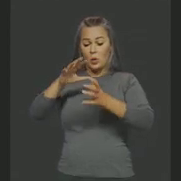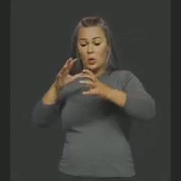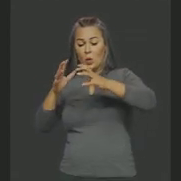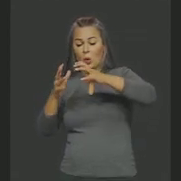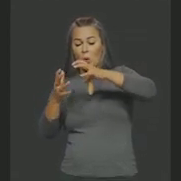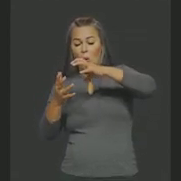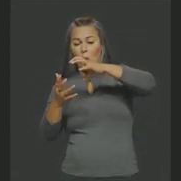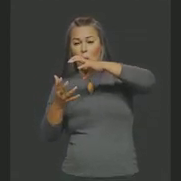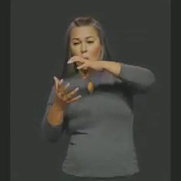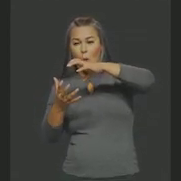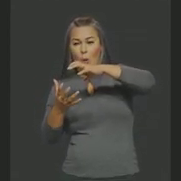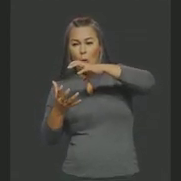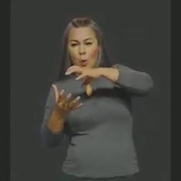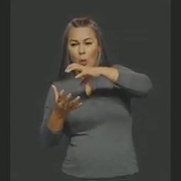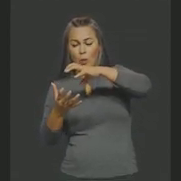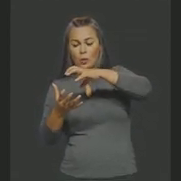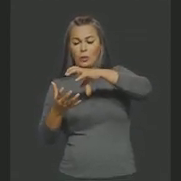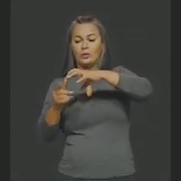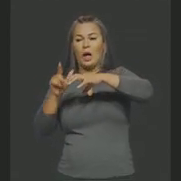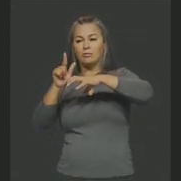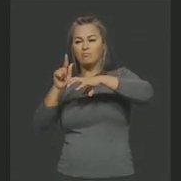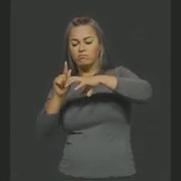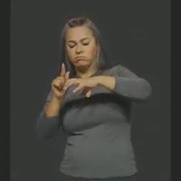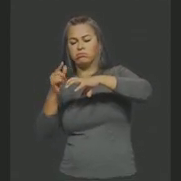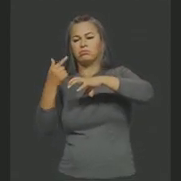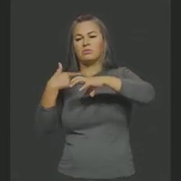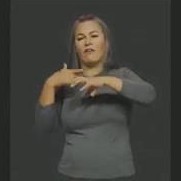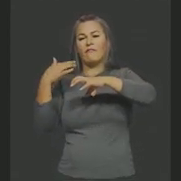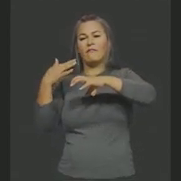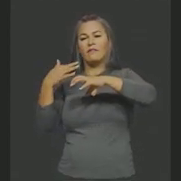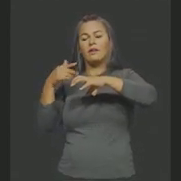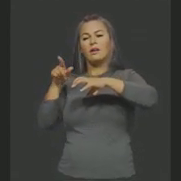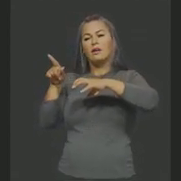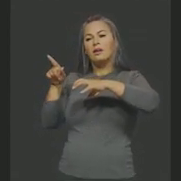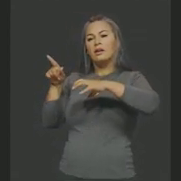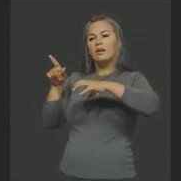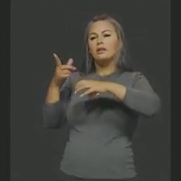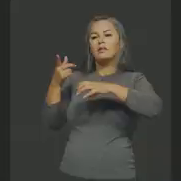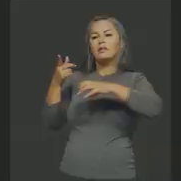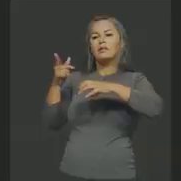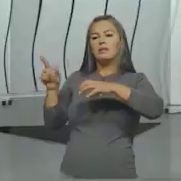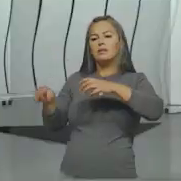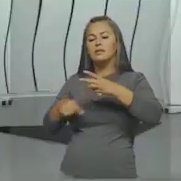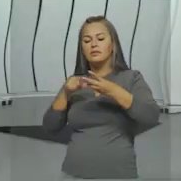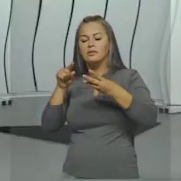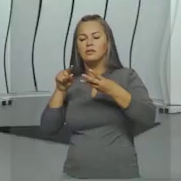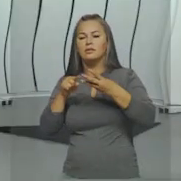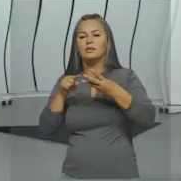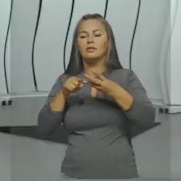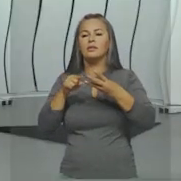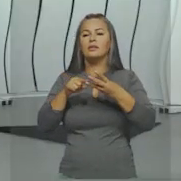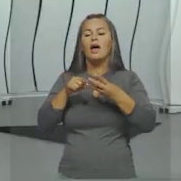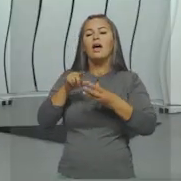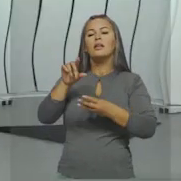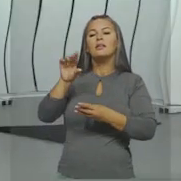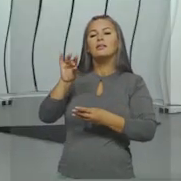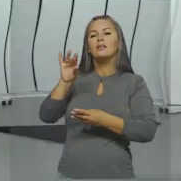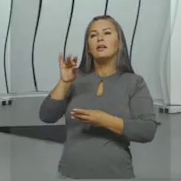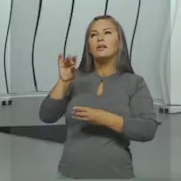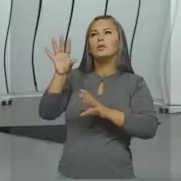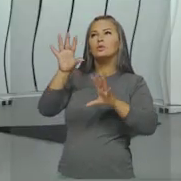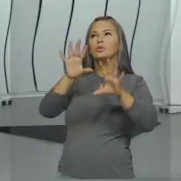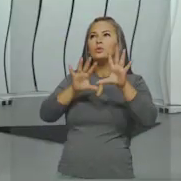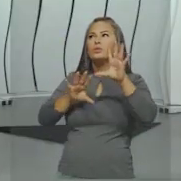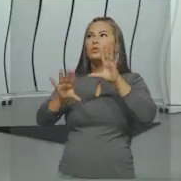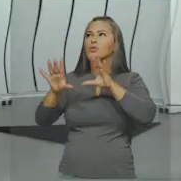a direção e intensidade dos ventos e o deslocamento de massas de ar. Bom, acompanhar a temperatura é um